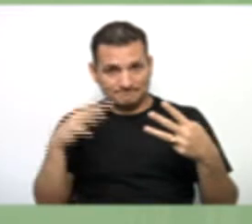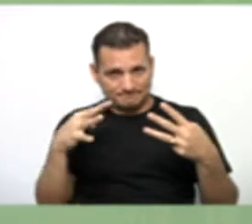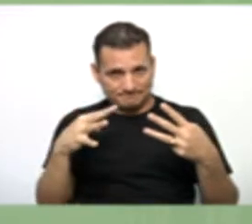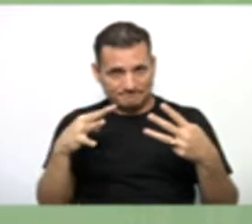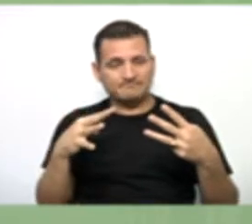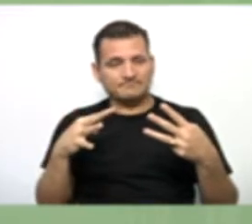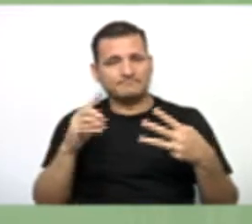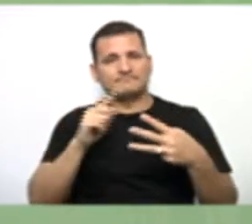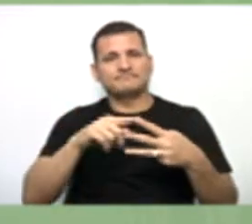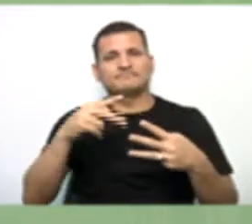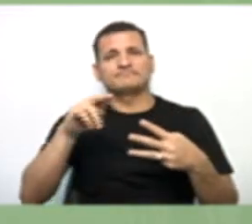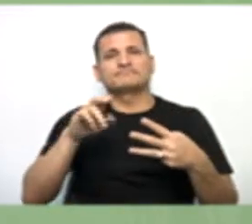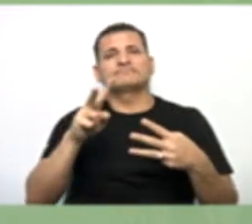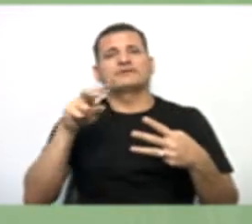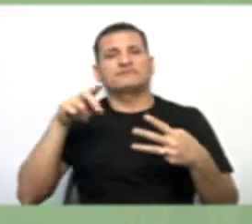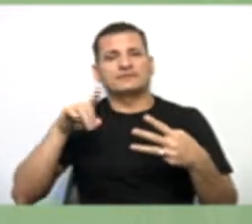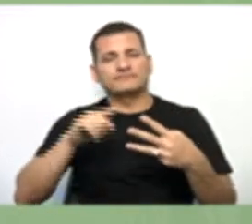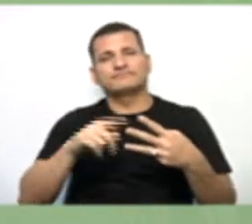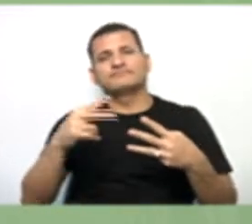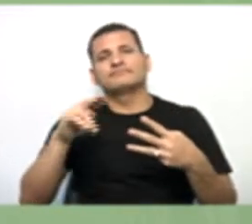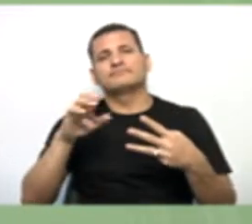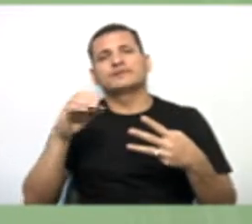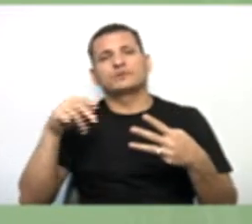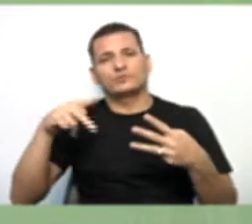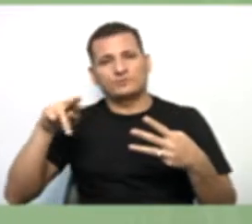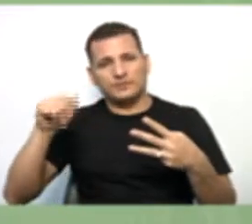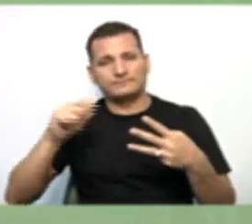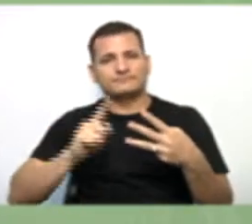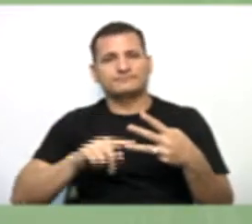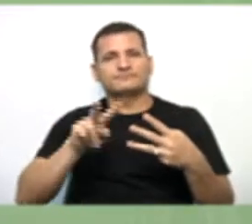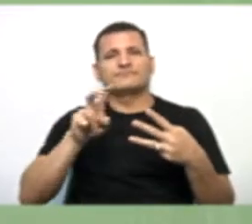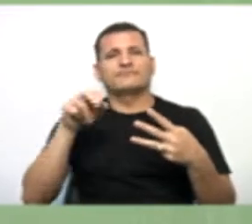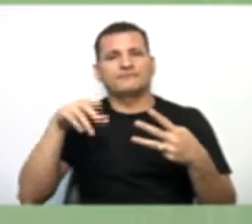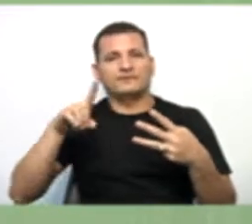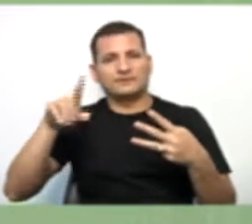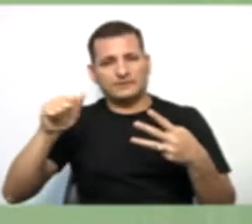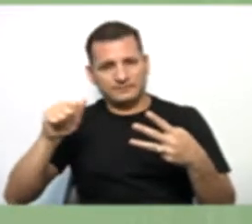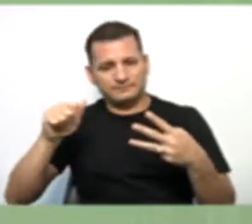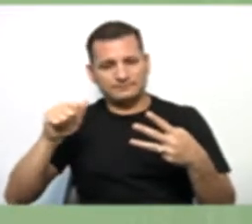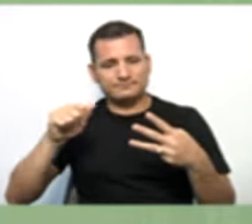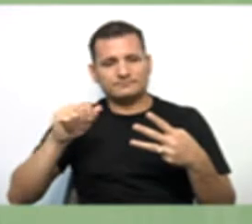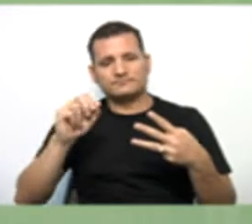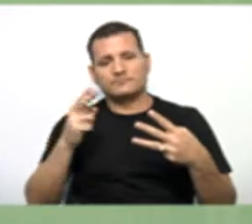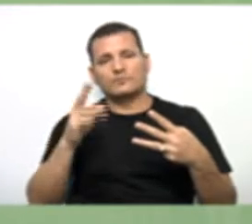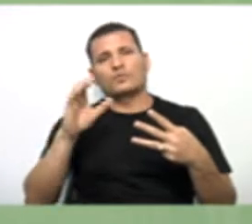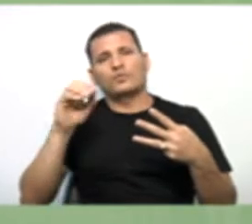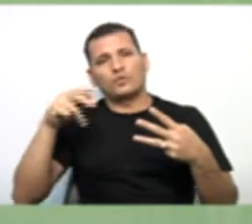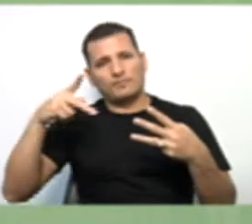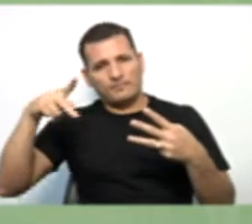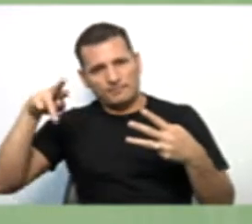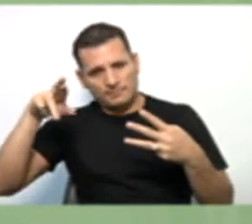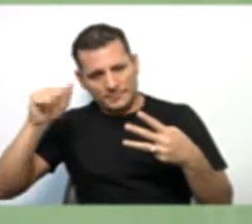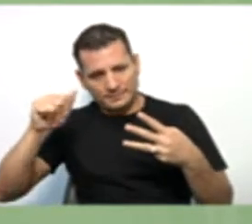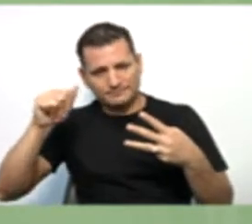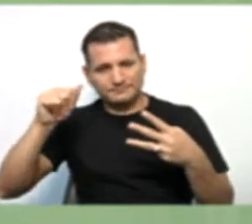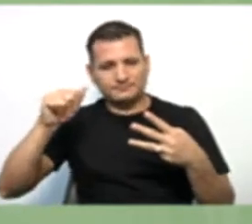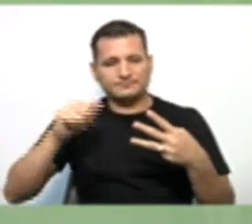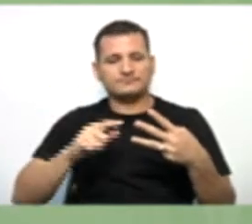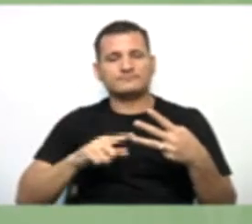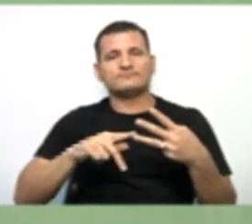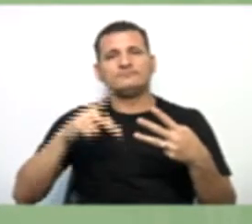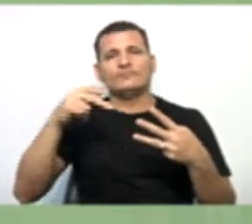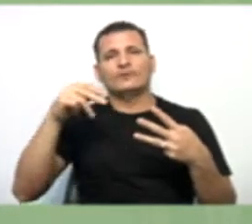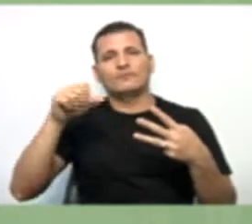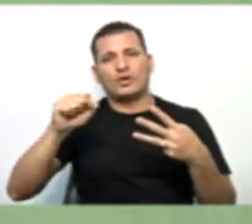o pré-venda, ou pré-compra, o venda, ou a compra, que é o momento, quando está acontecendo,